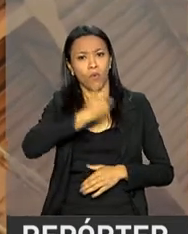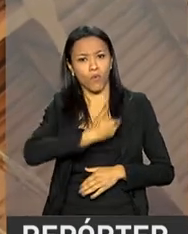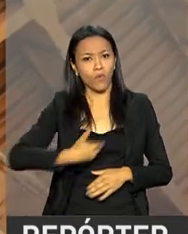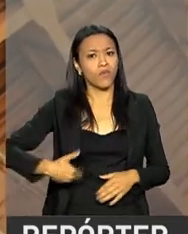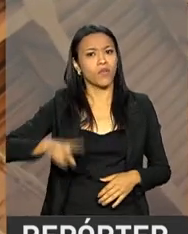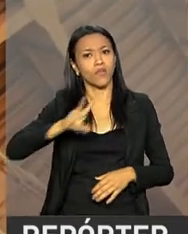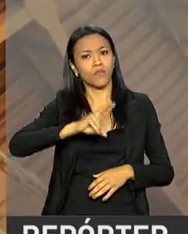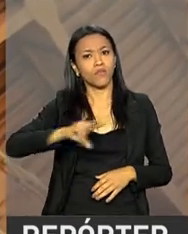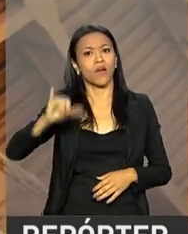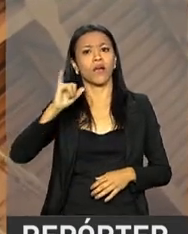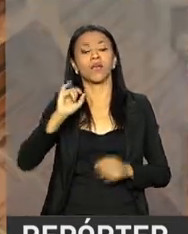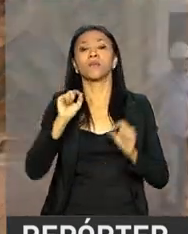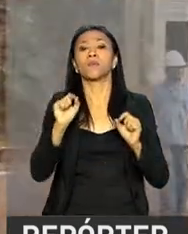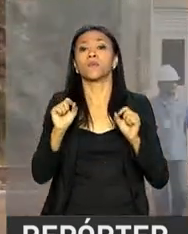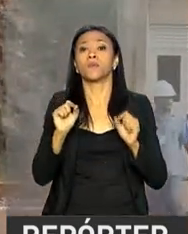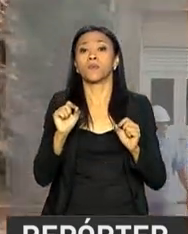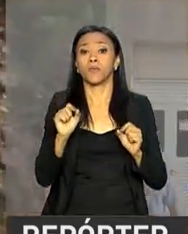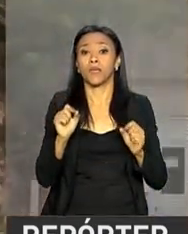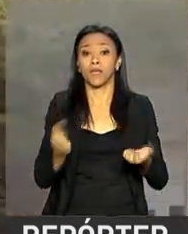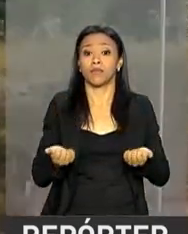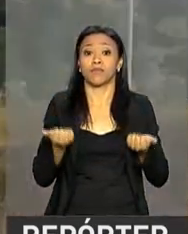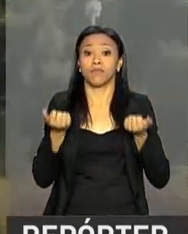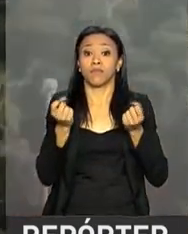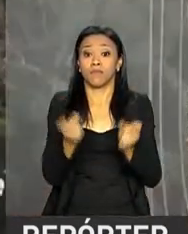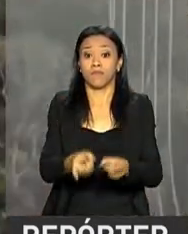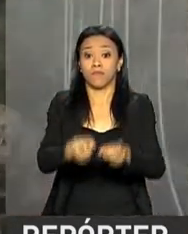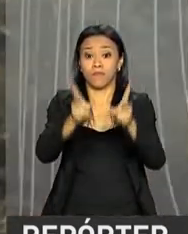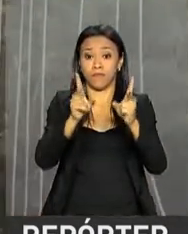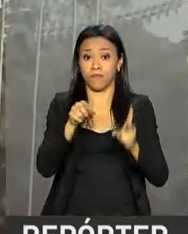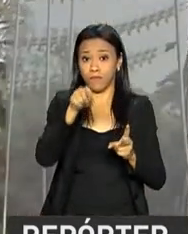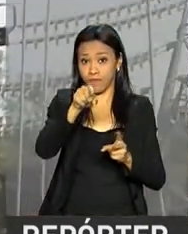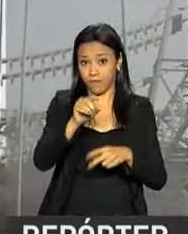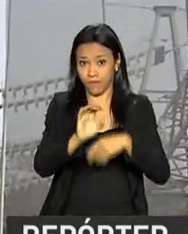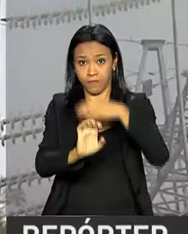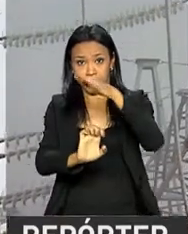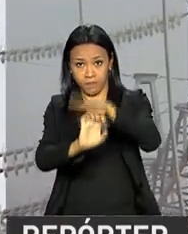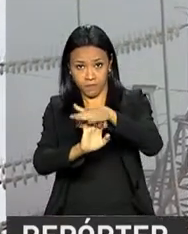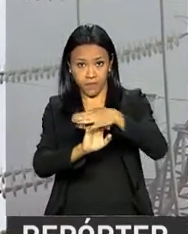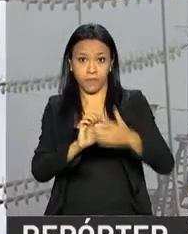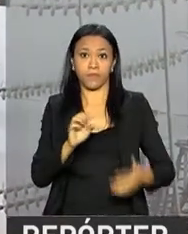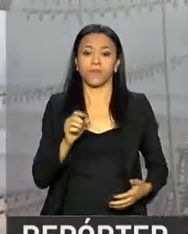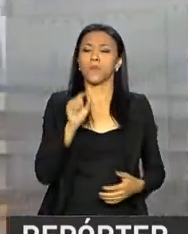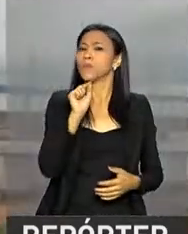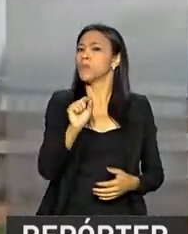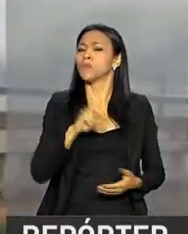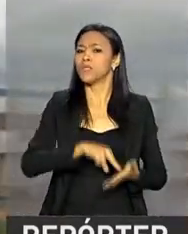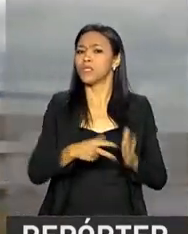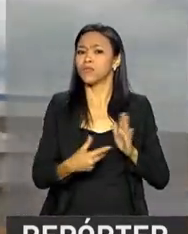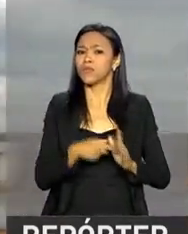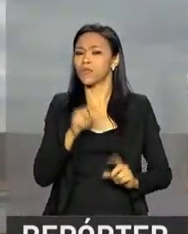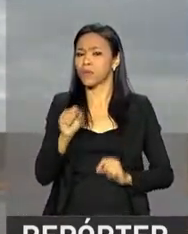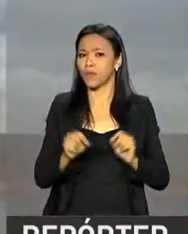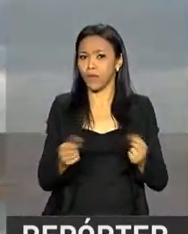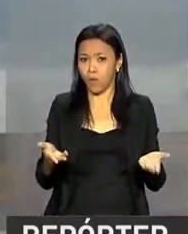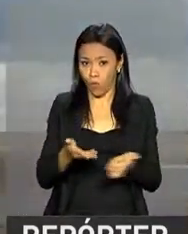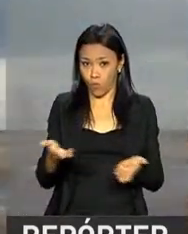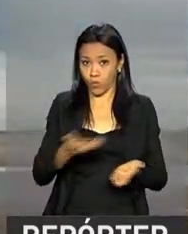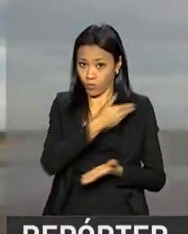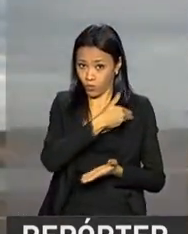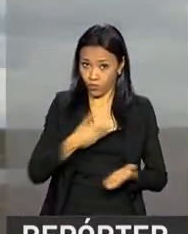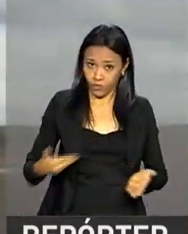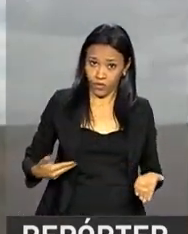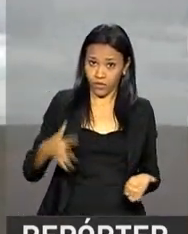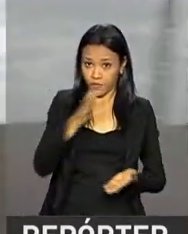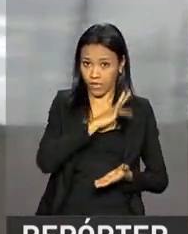de democratização no mercado de ações da Bolsa de Valores. Na prática, a União, que hoje controla